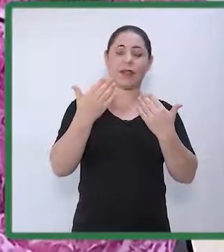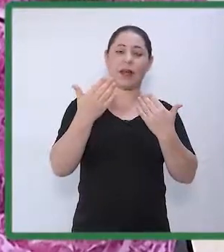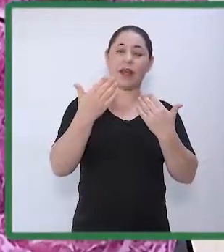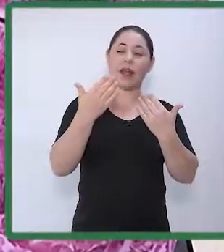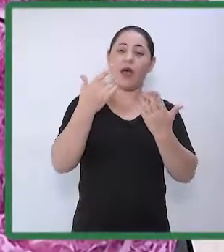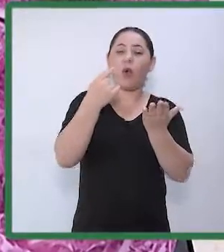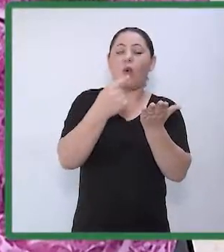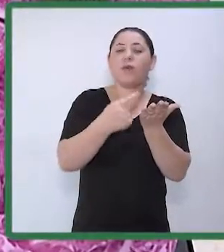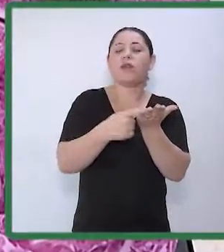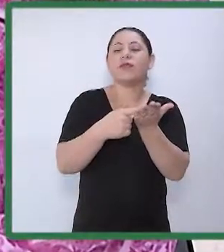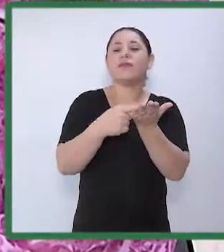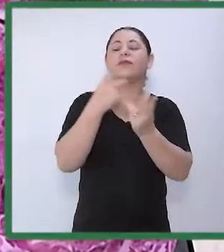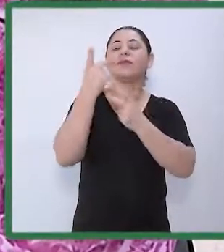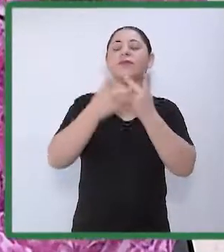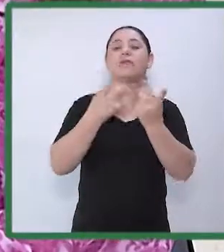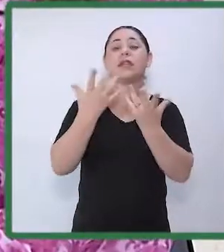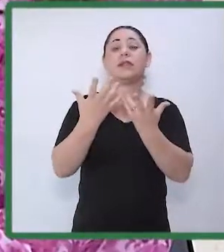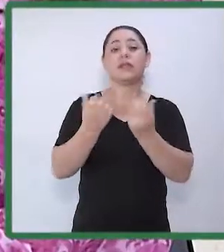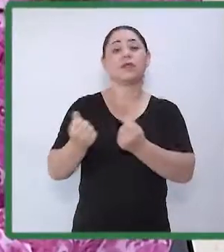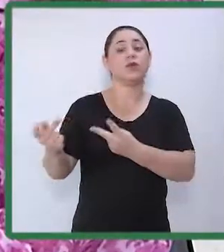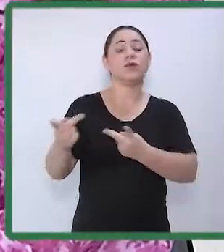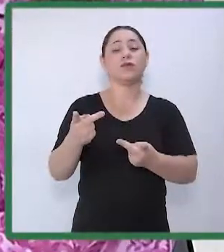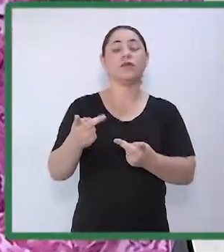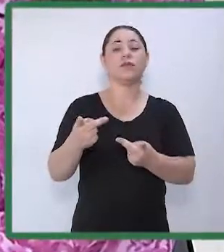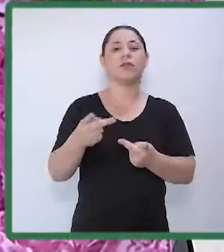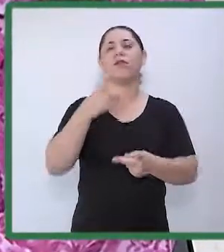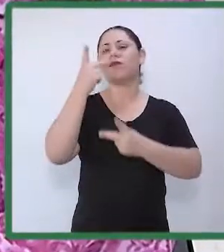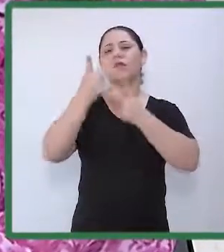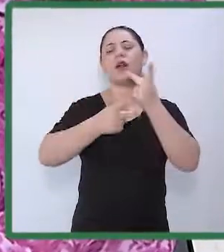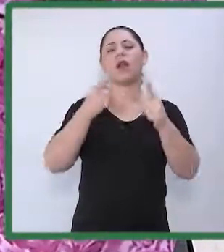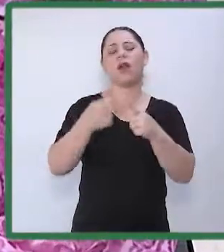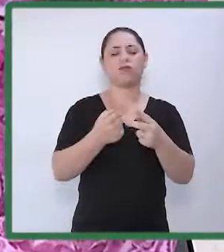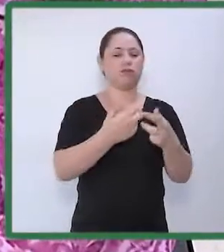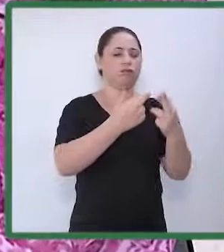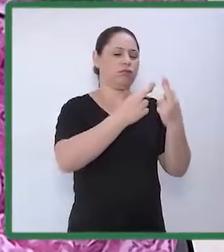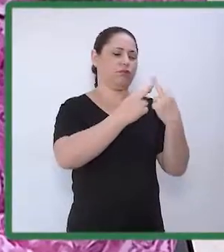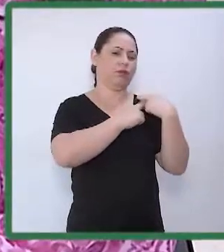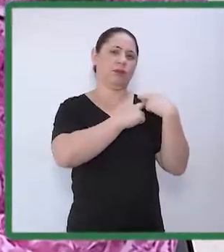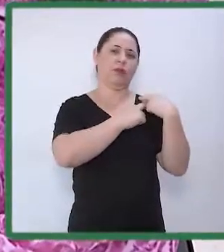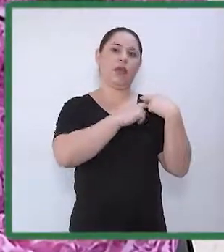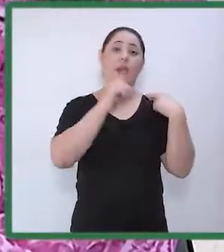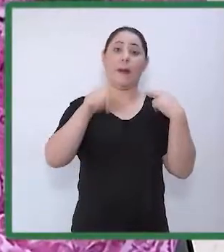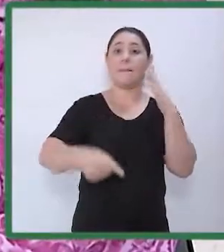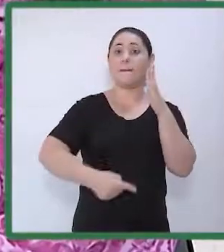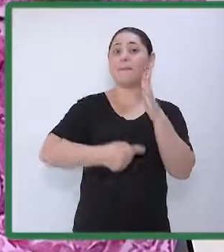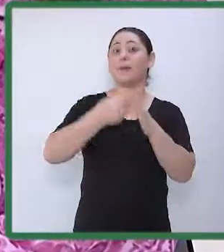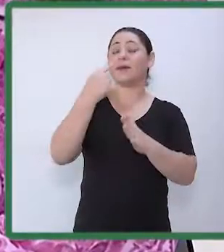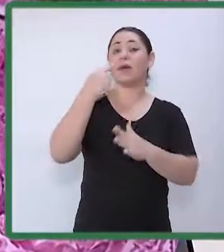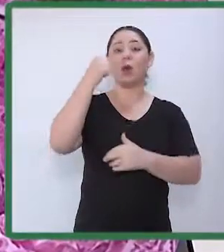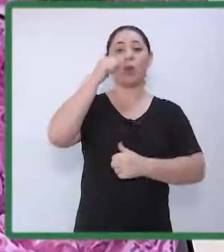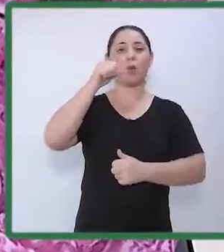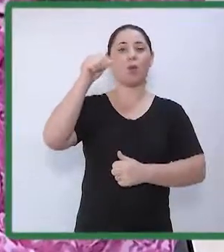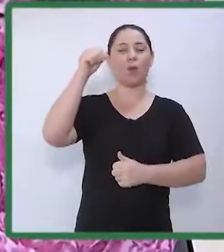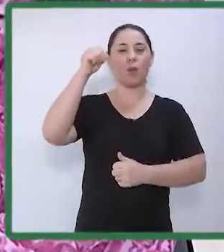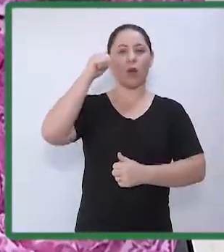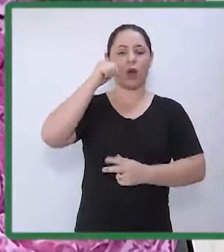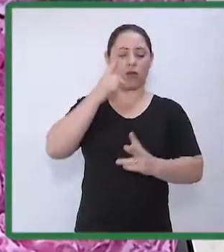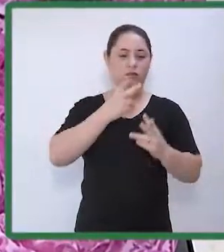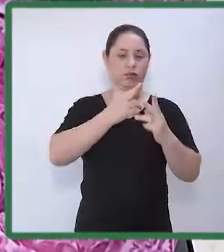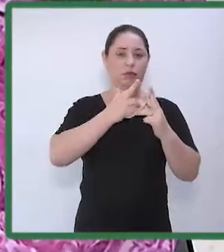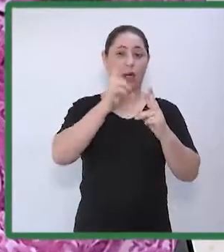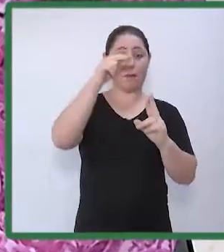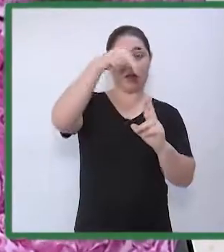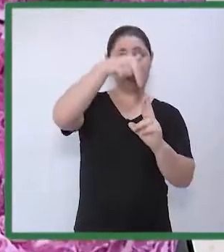senhora topar falar com a gente e já começo falando dessa grande responsabilidade. Deputada, é a primeira mulher, a